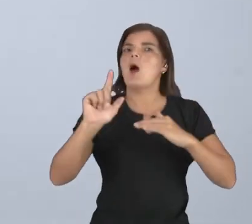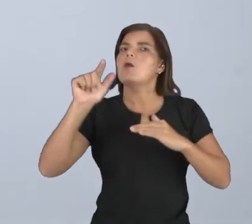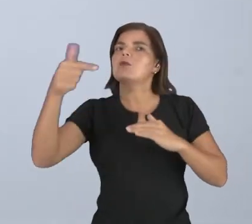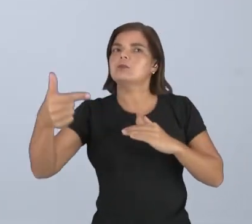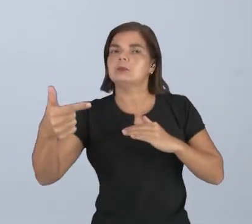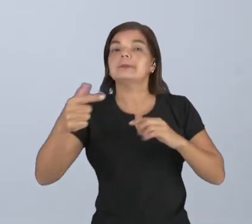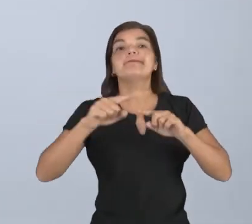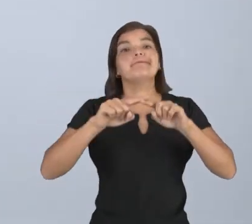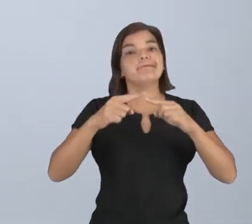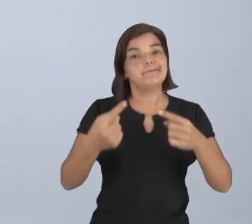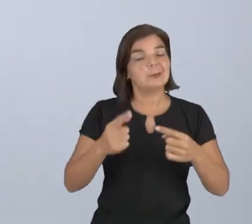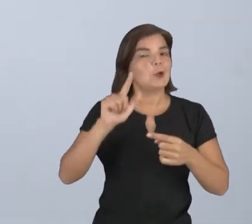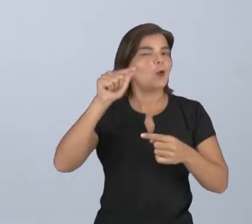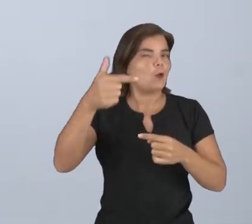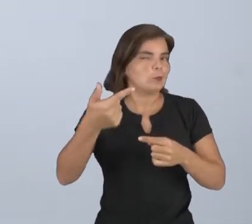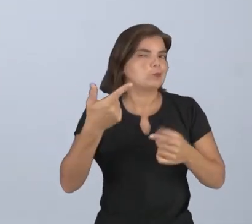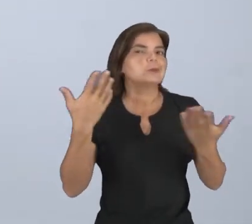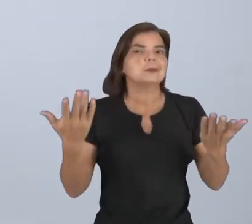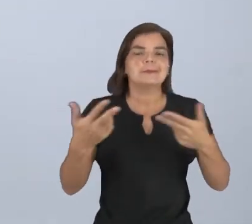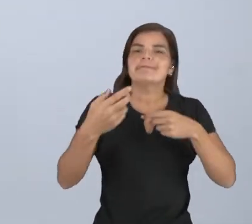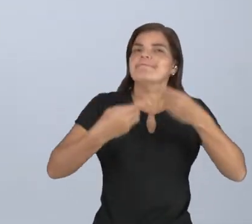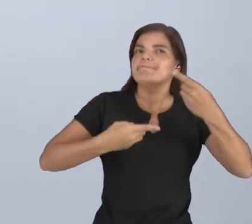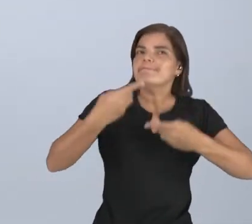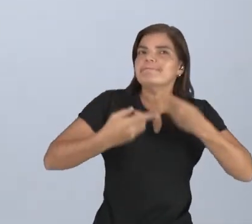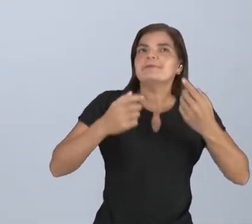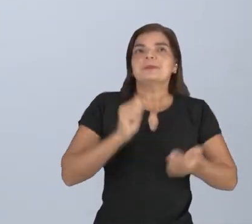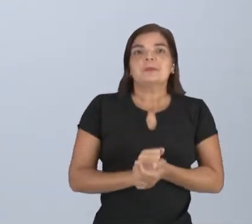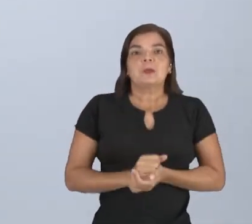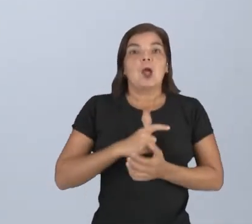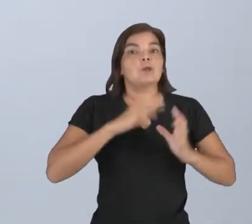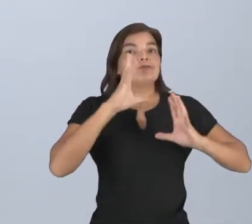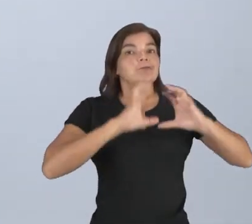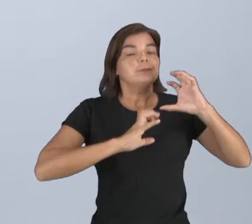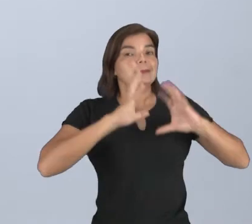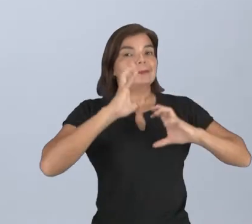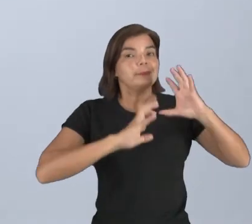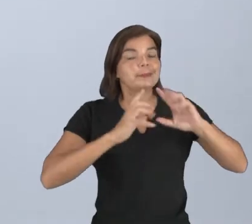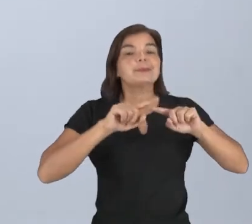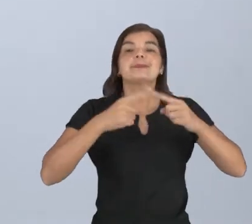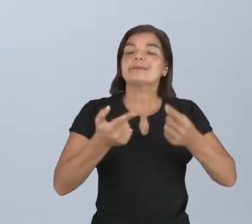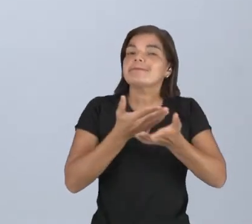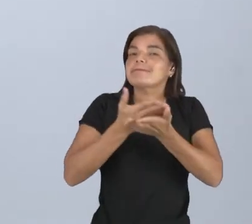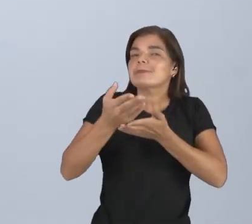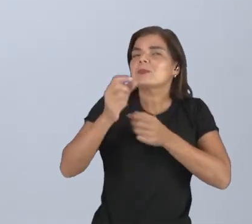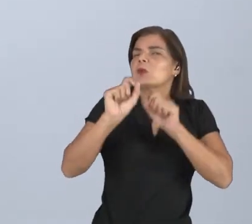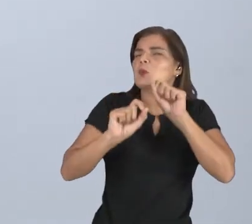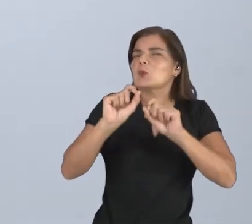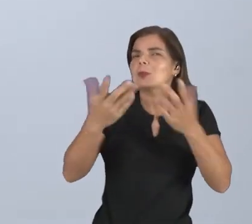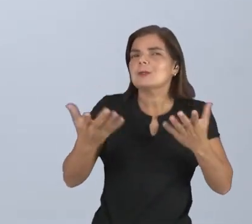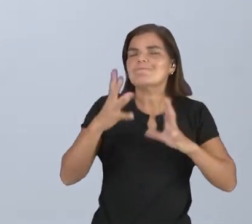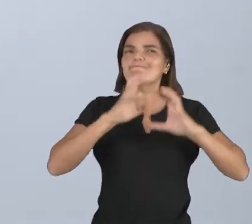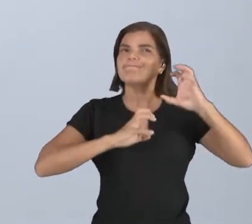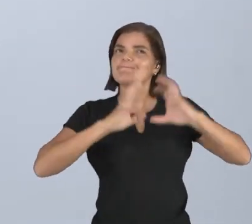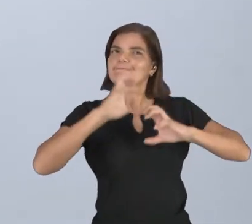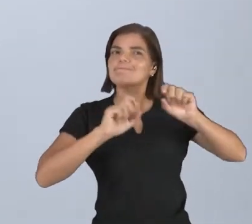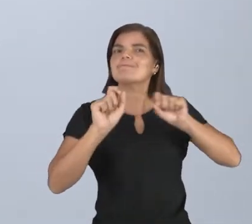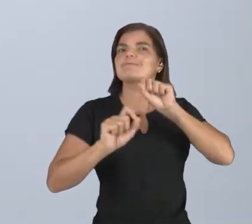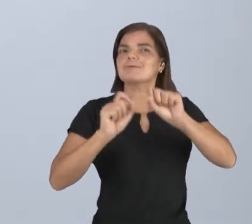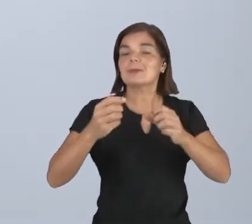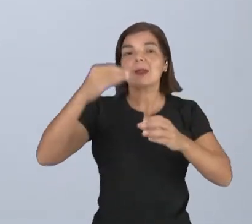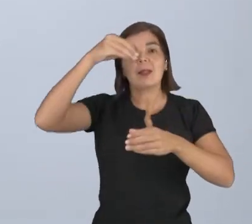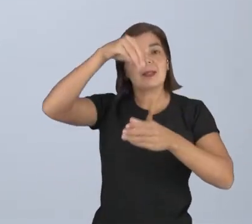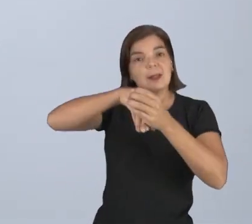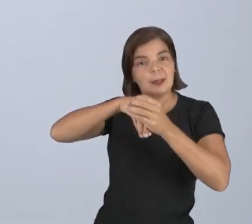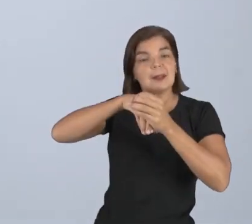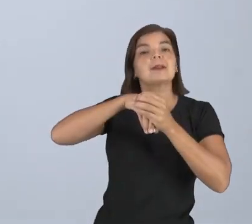né, pessoal? Mas isso aí é outra questão. E aí a gente tem o confronto, né, que a gente vai começar a discutir sobre ele, que